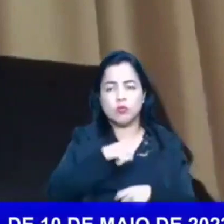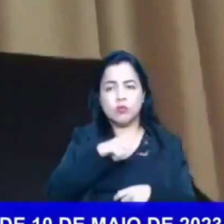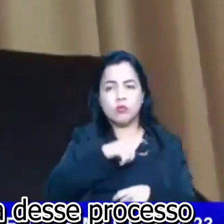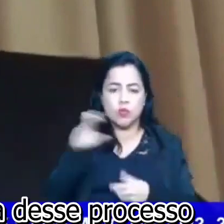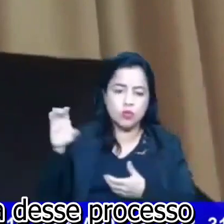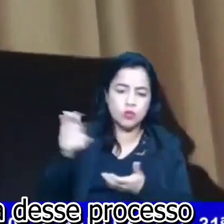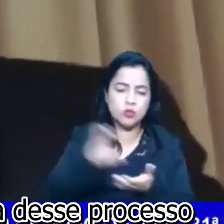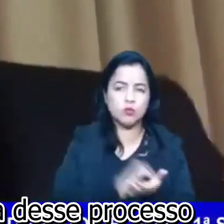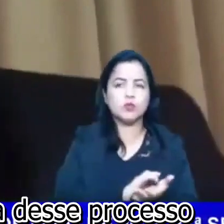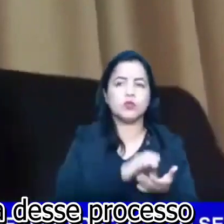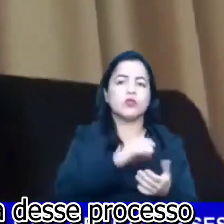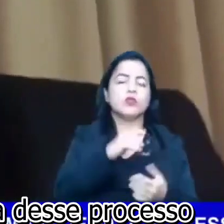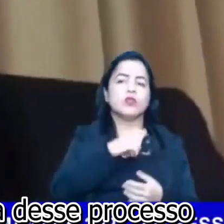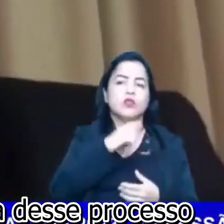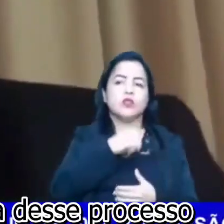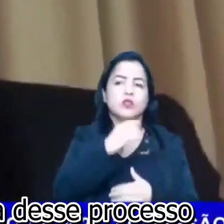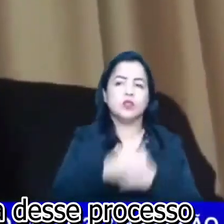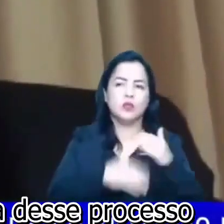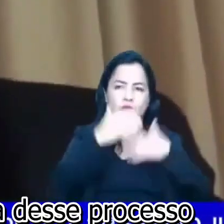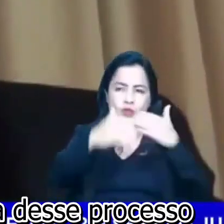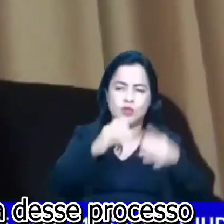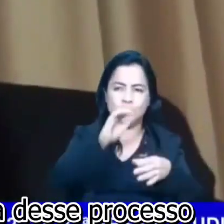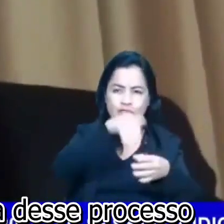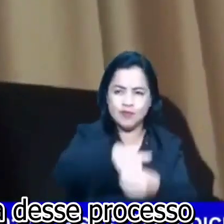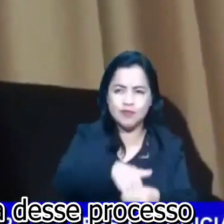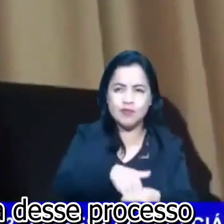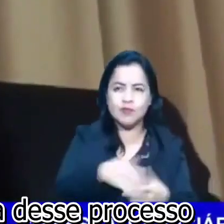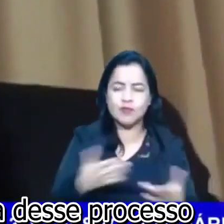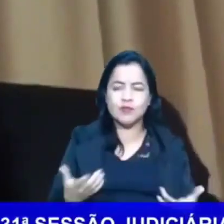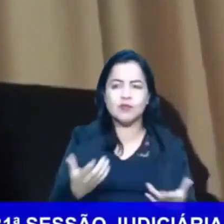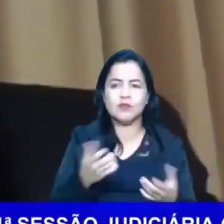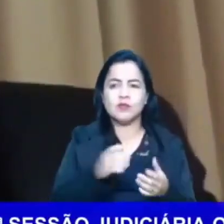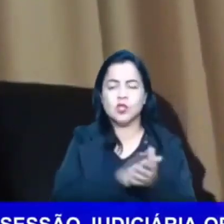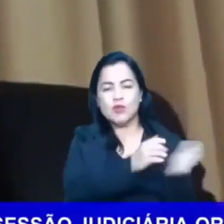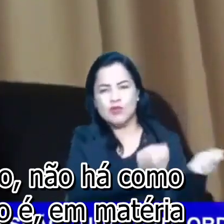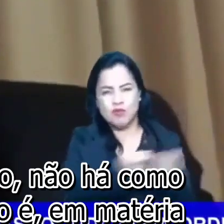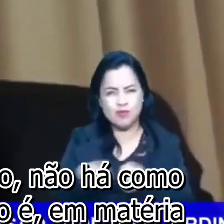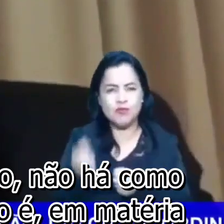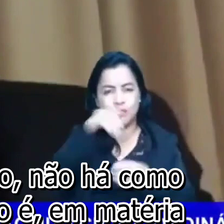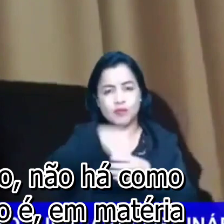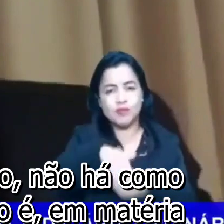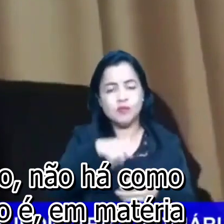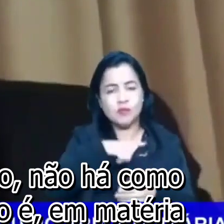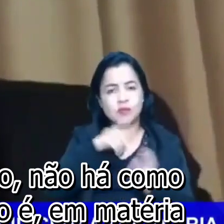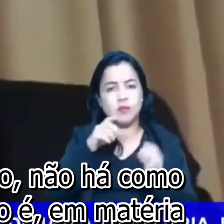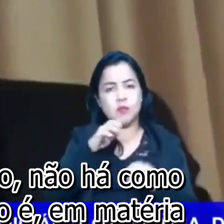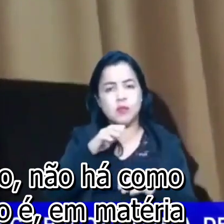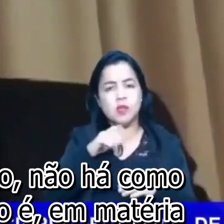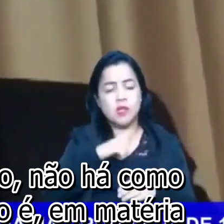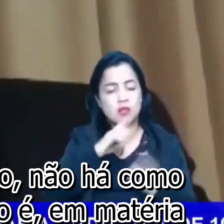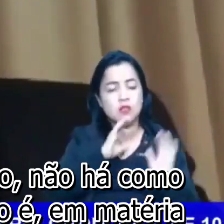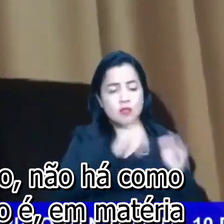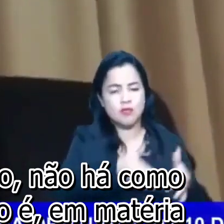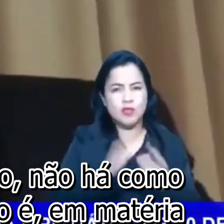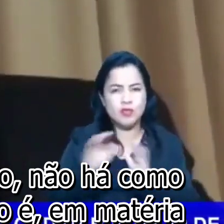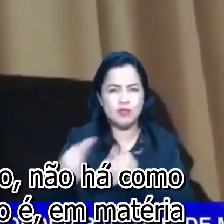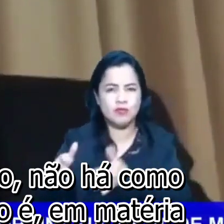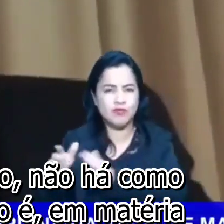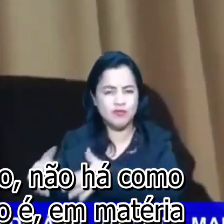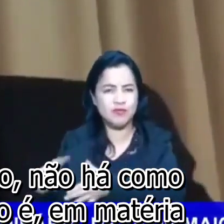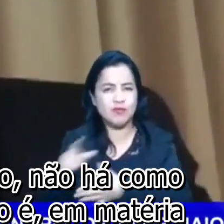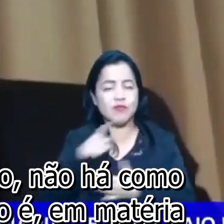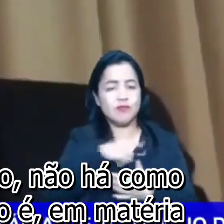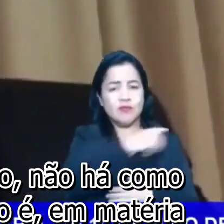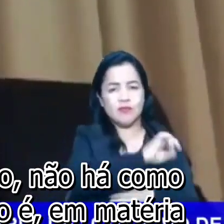processos eleitorais, em razão da dinâmica própria desse processo, são bem específicas, têm suas especificidades